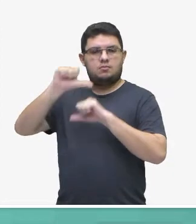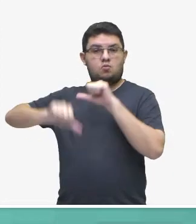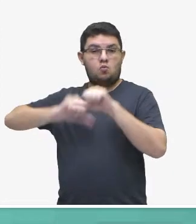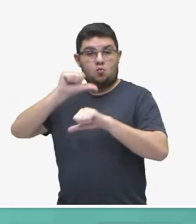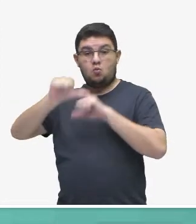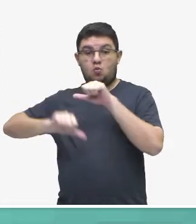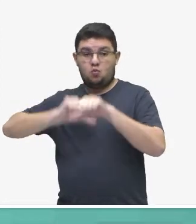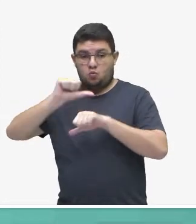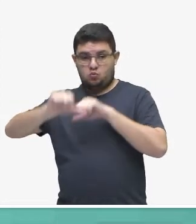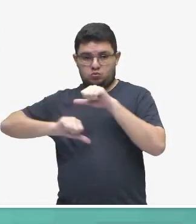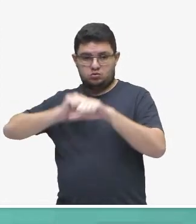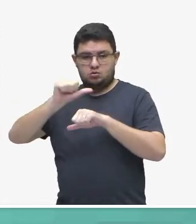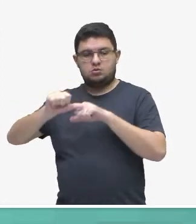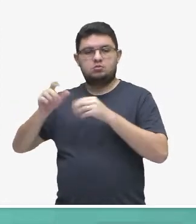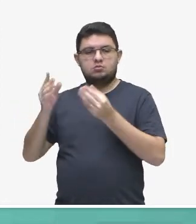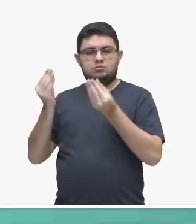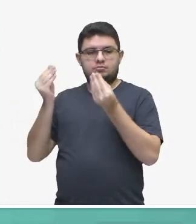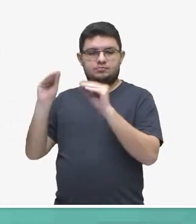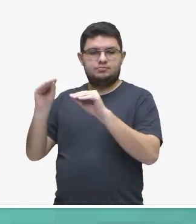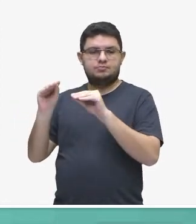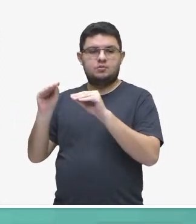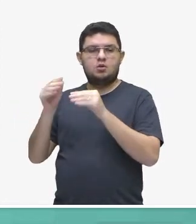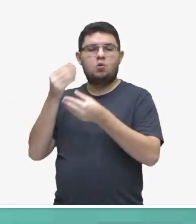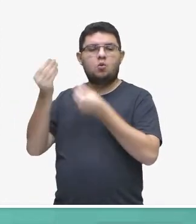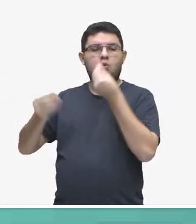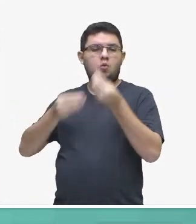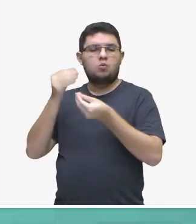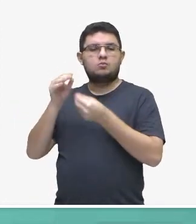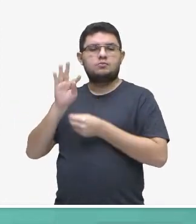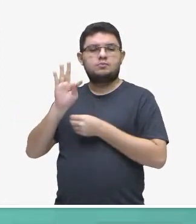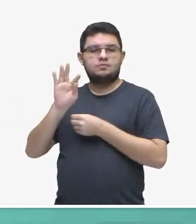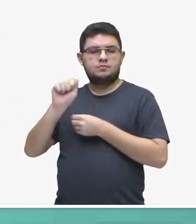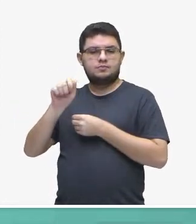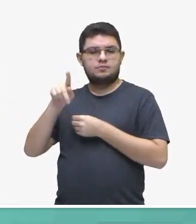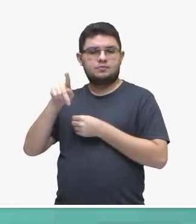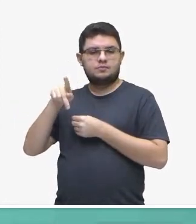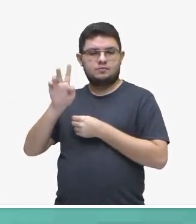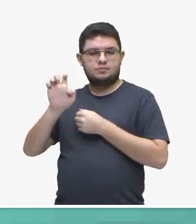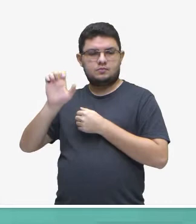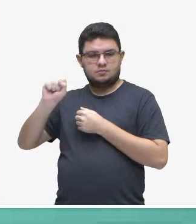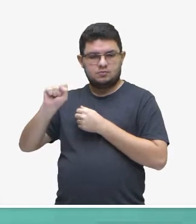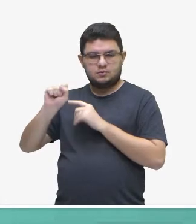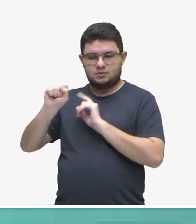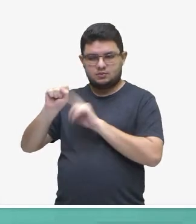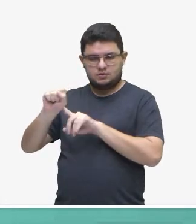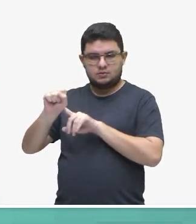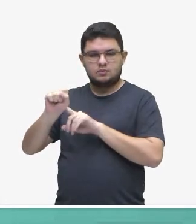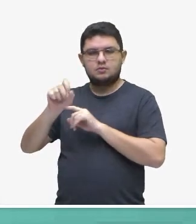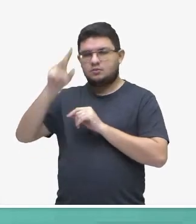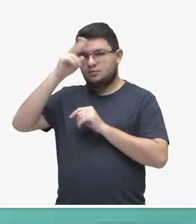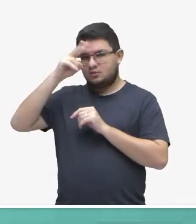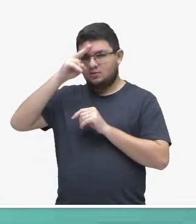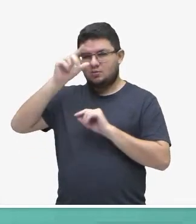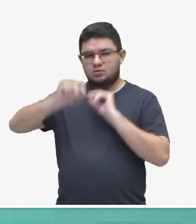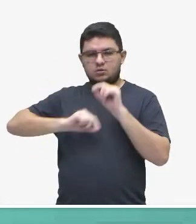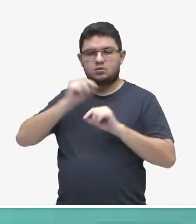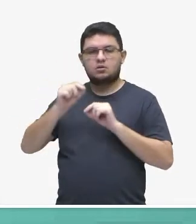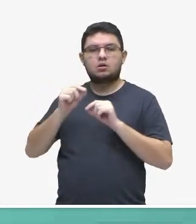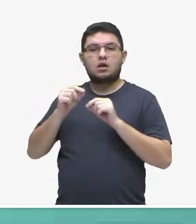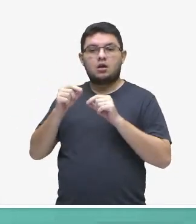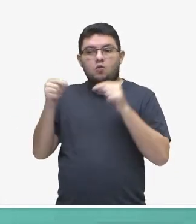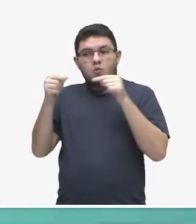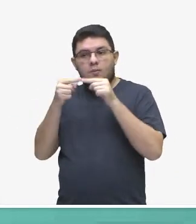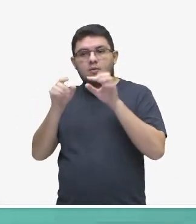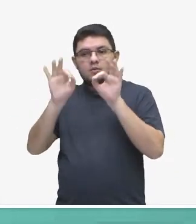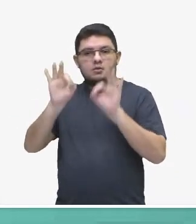lá, para o espaço, transformado também com o acréscimo do S, né? Para quem lembra que nós trabalhamos isso nas